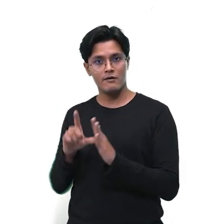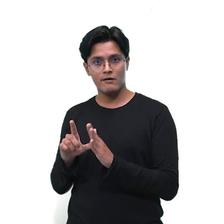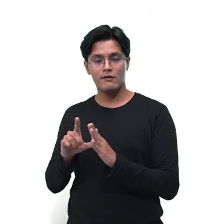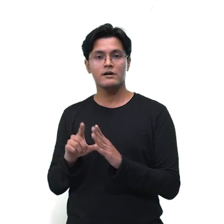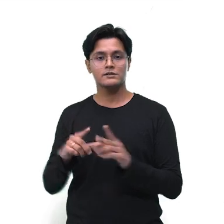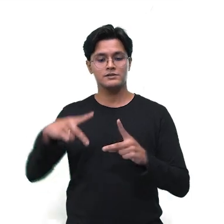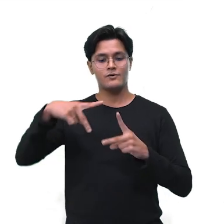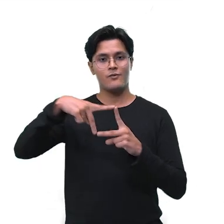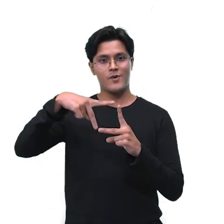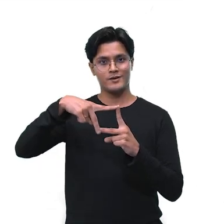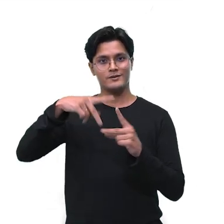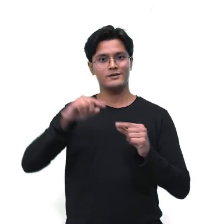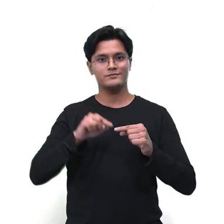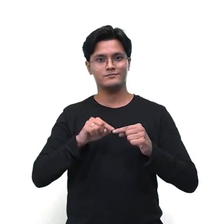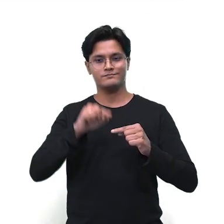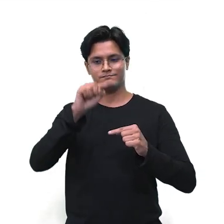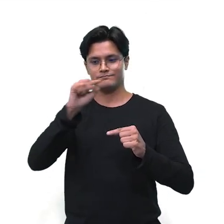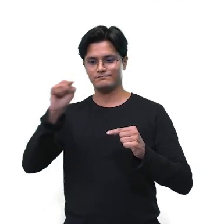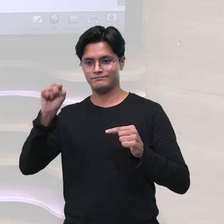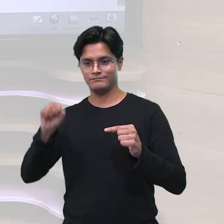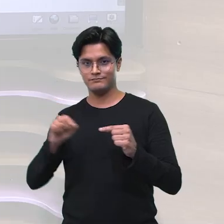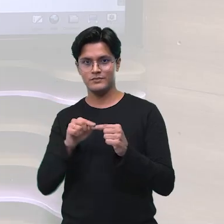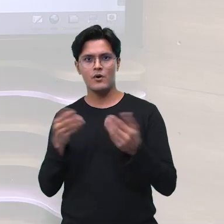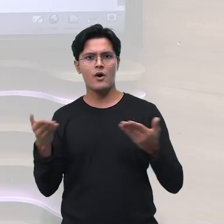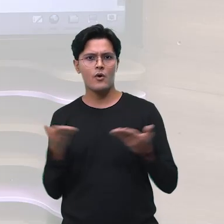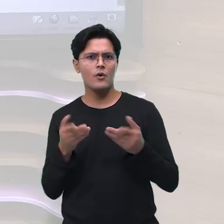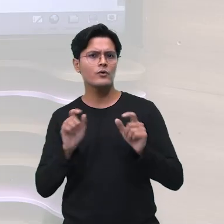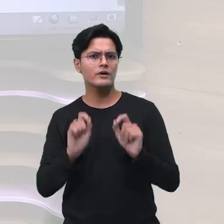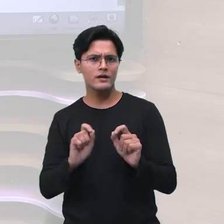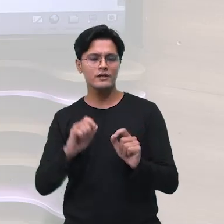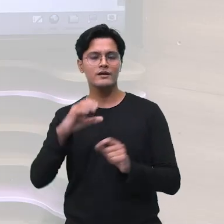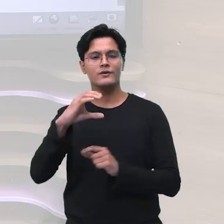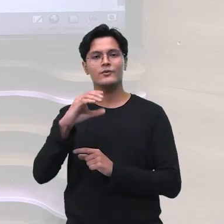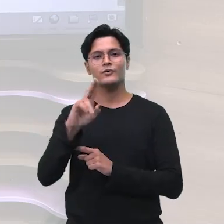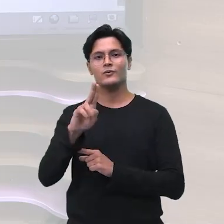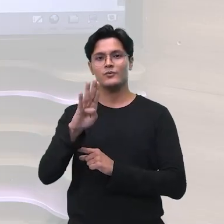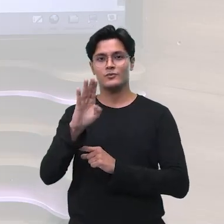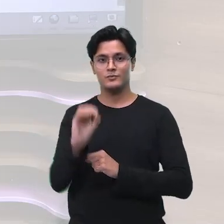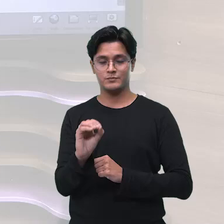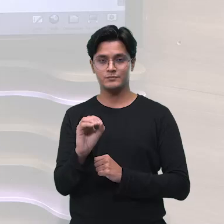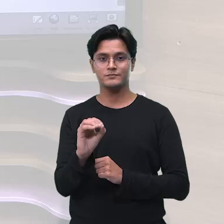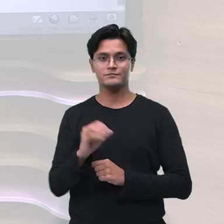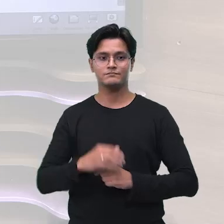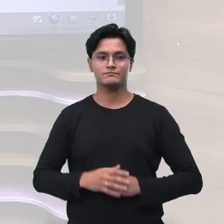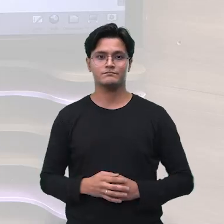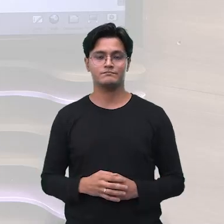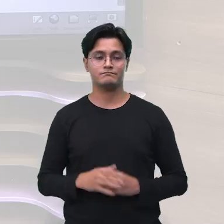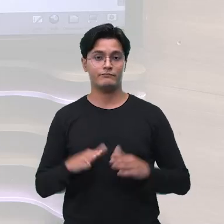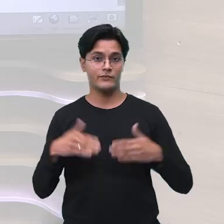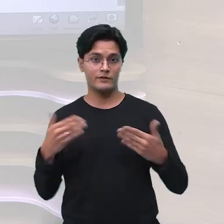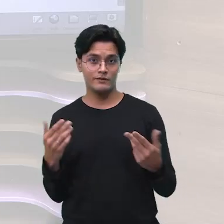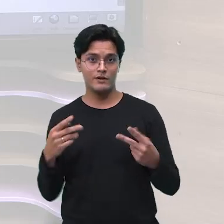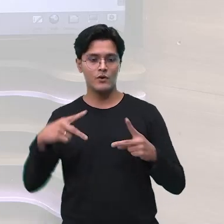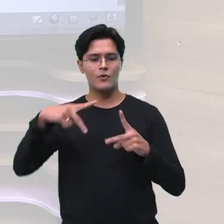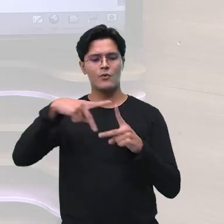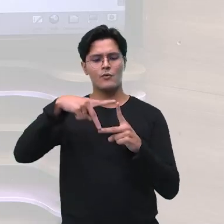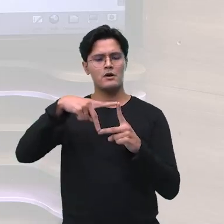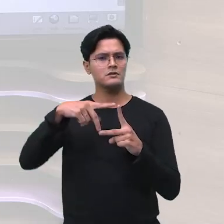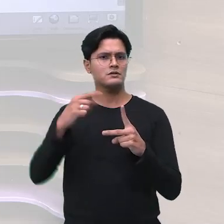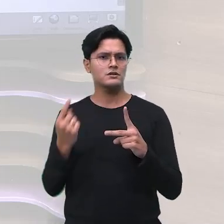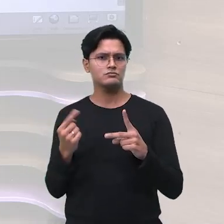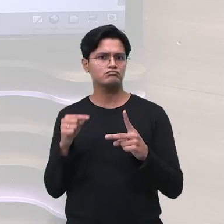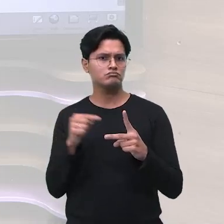passou a ser agora um cubo, né? Então, o quadrado sozinho, ele era um